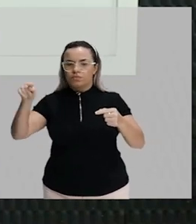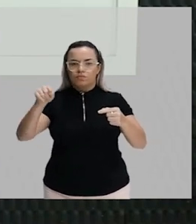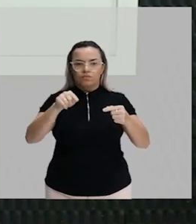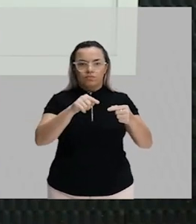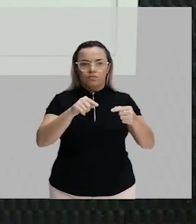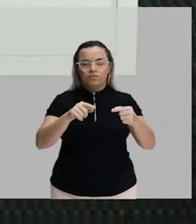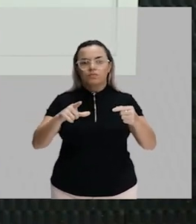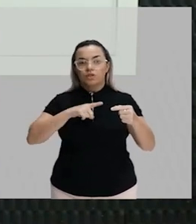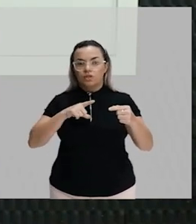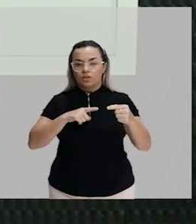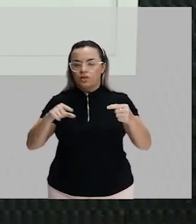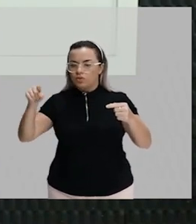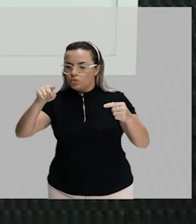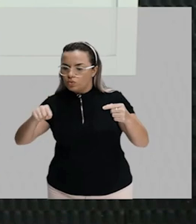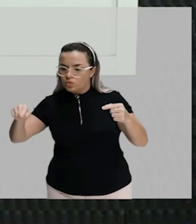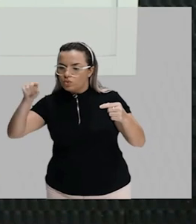do mesmo